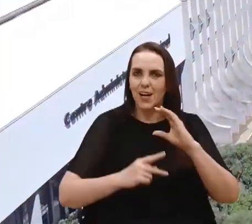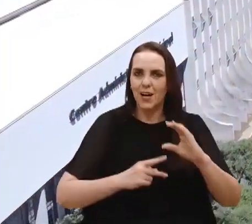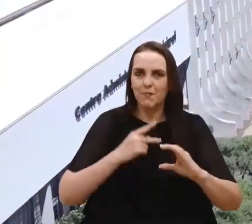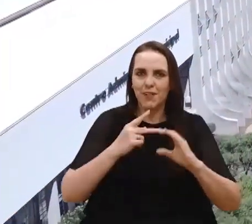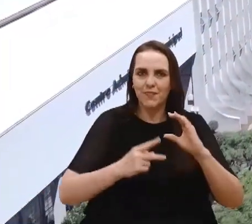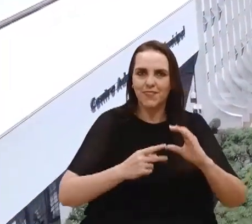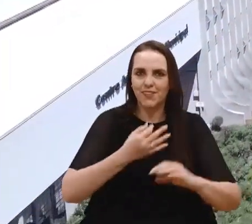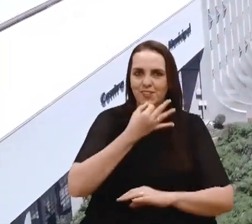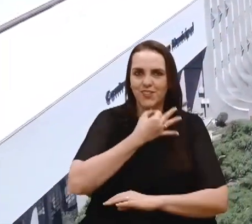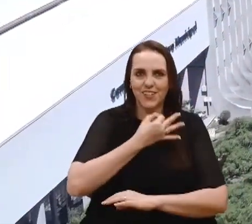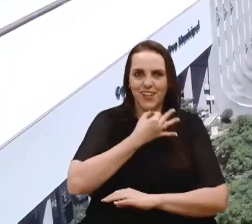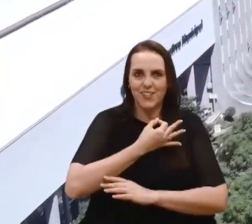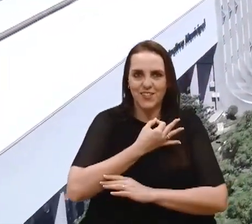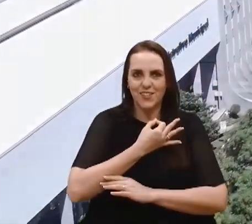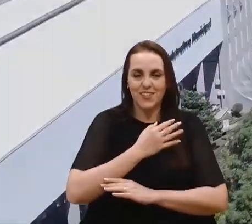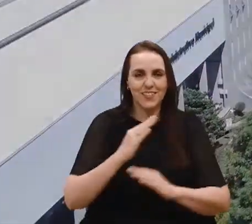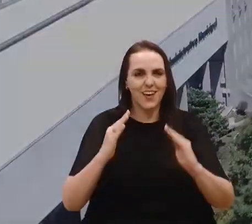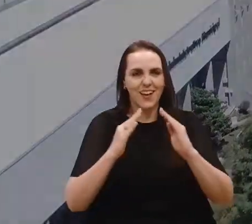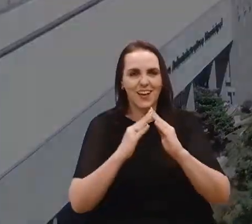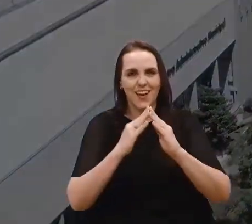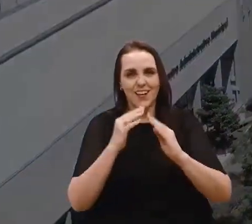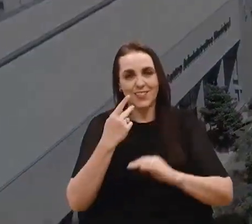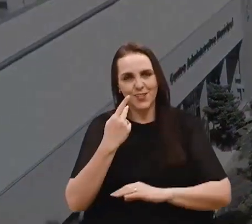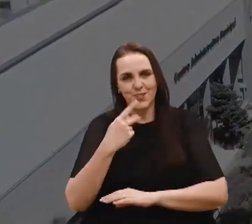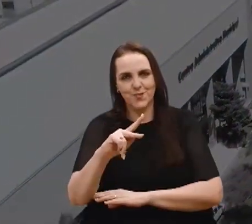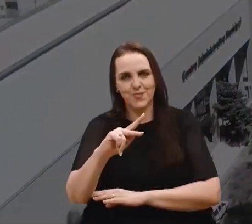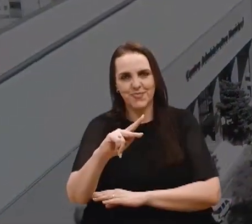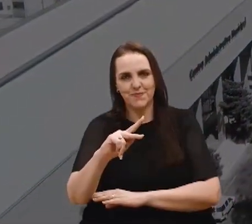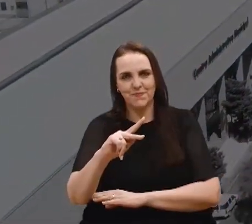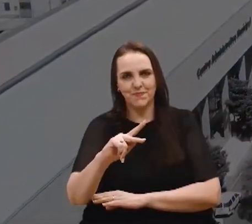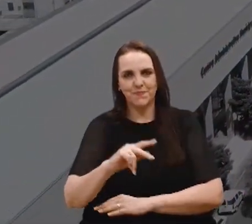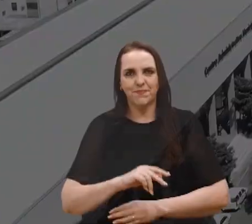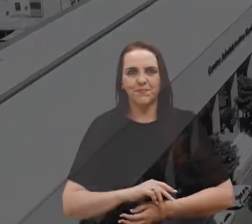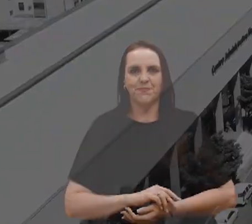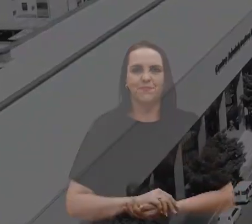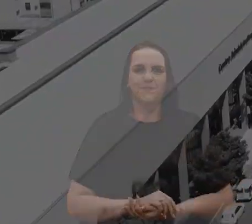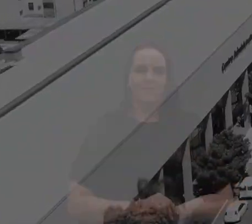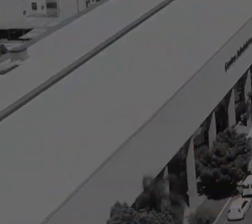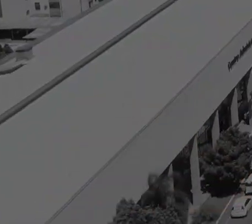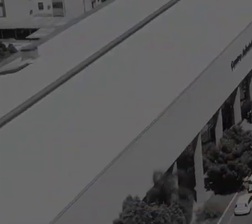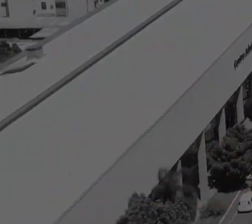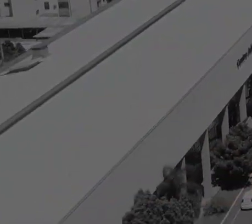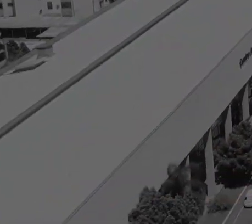Câmara de Vereadores de Caxias do Sul. A casa é sua.